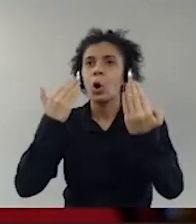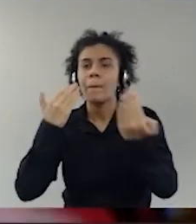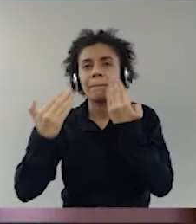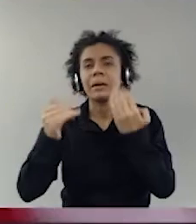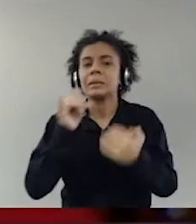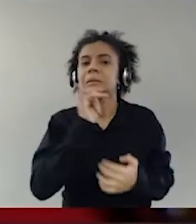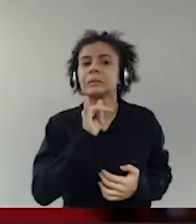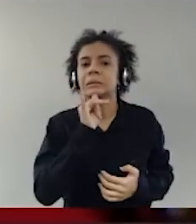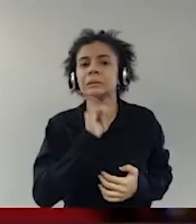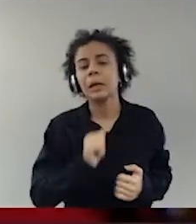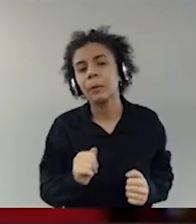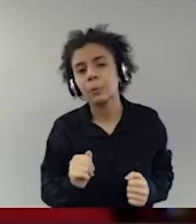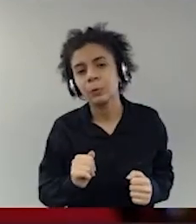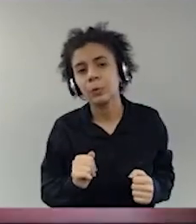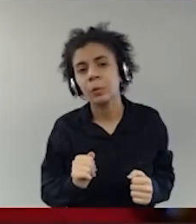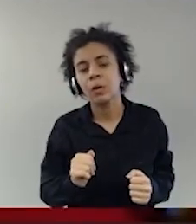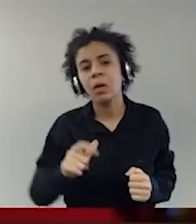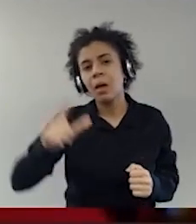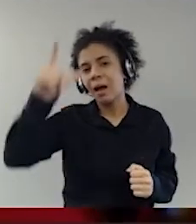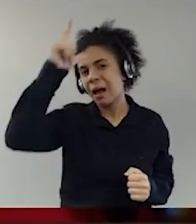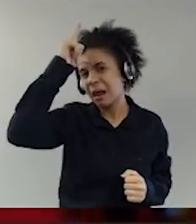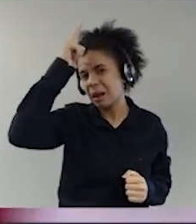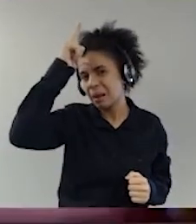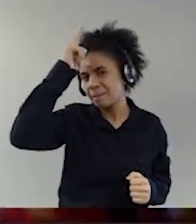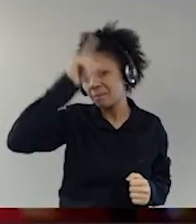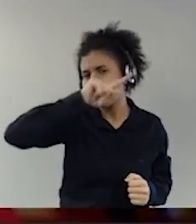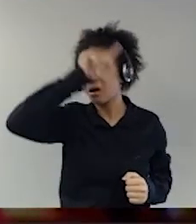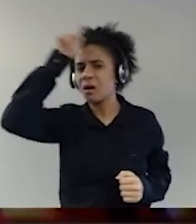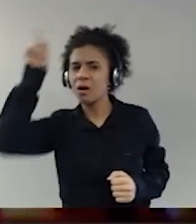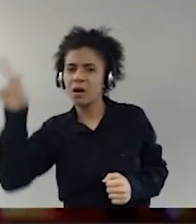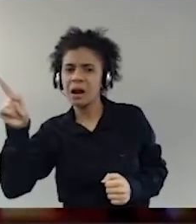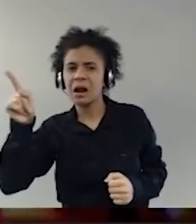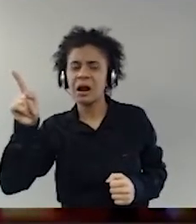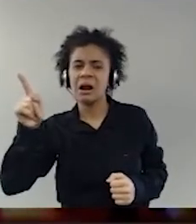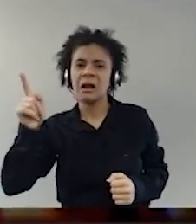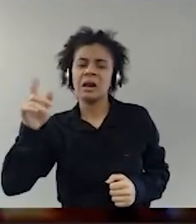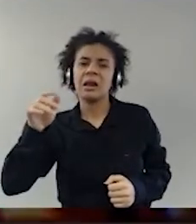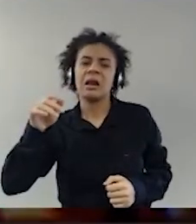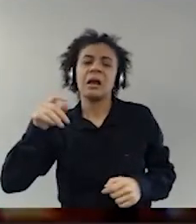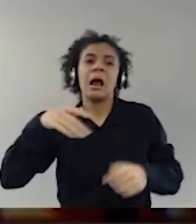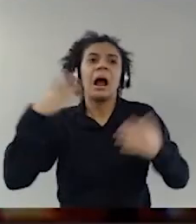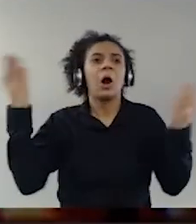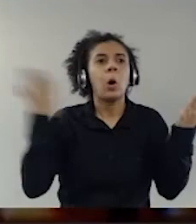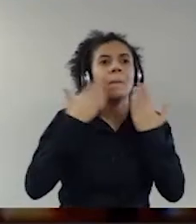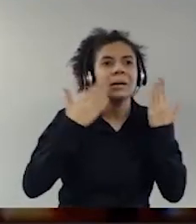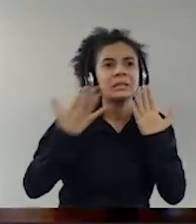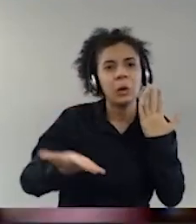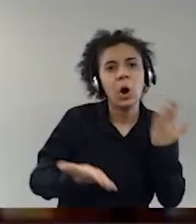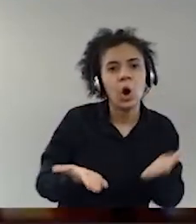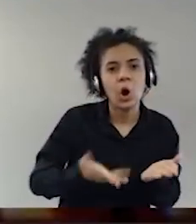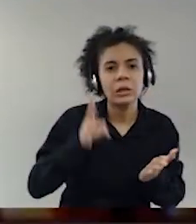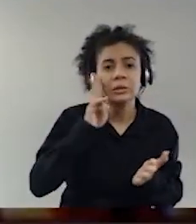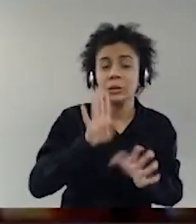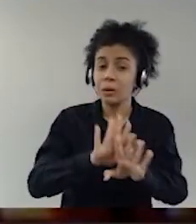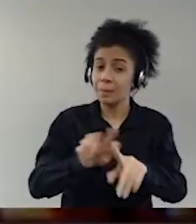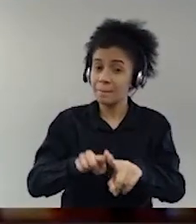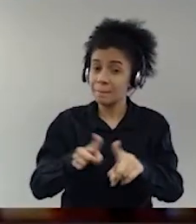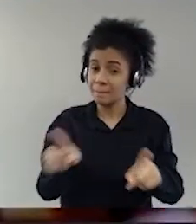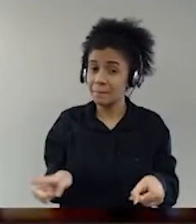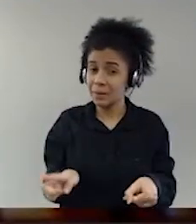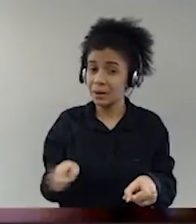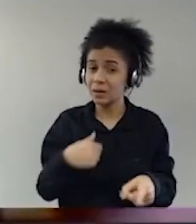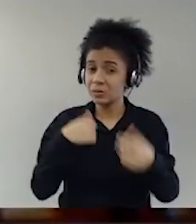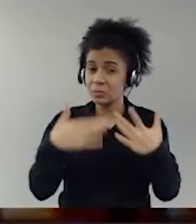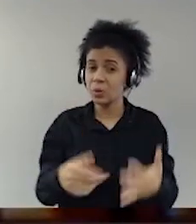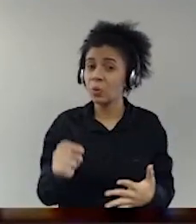com a Alemanha Weimar ou a Alemanha nazista para o tempo de agora, mas eu também passo a dizer o seguinte,